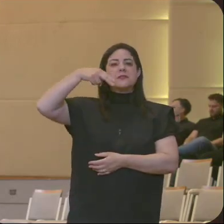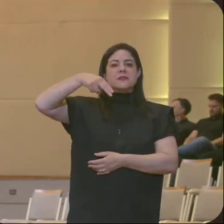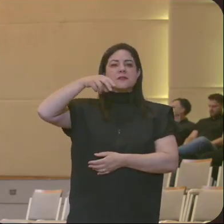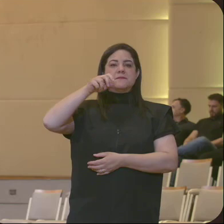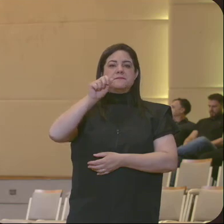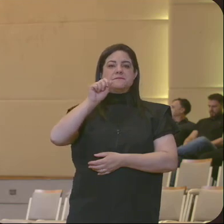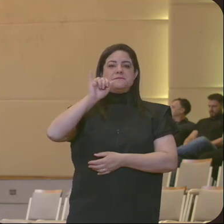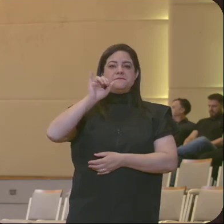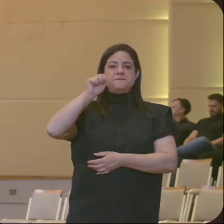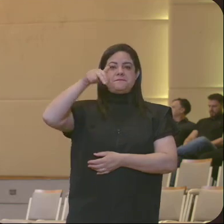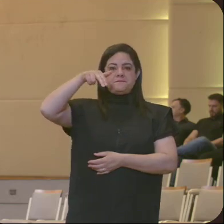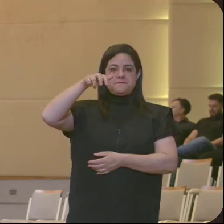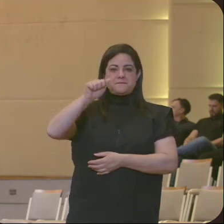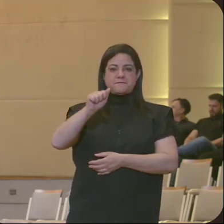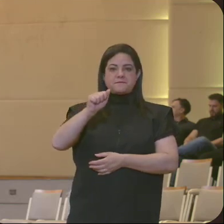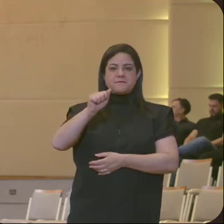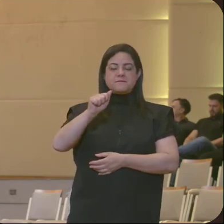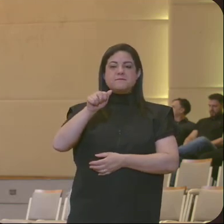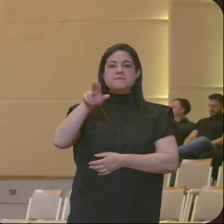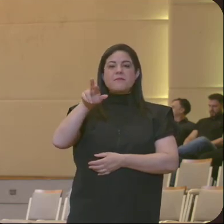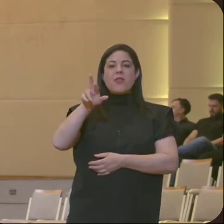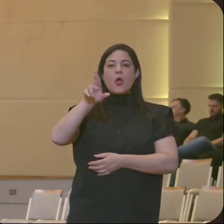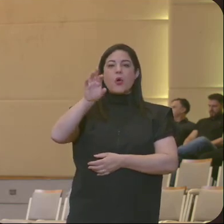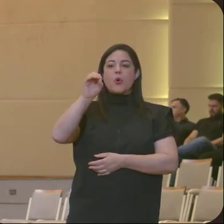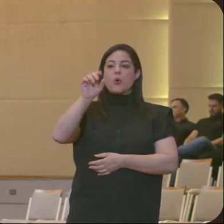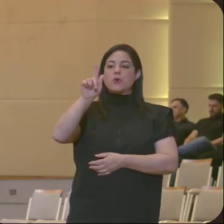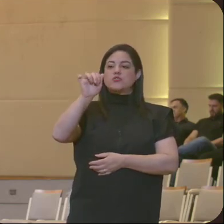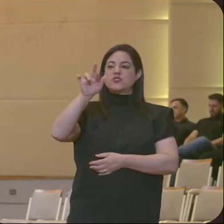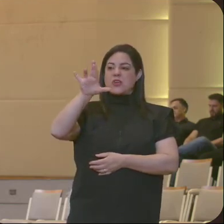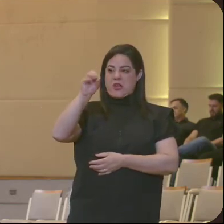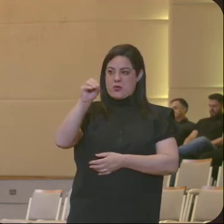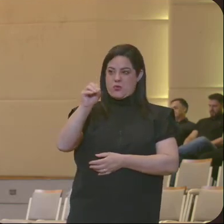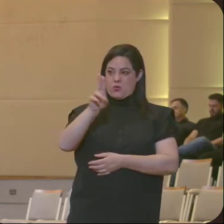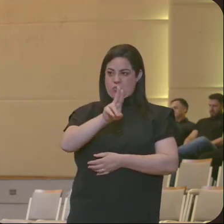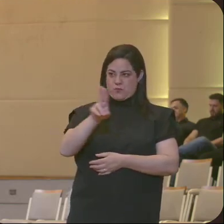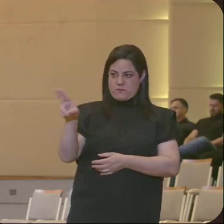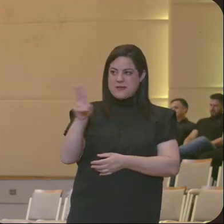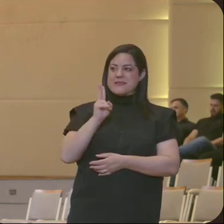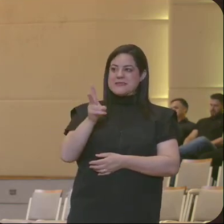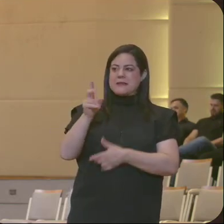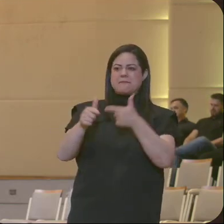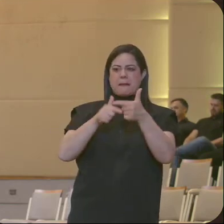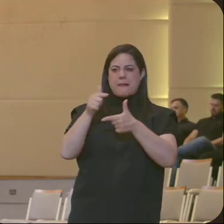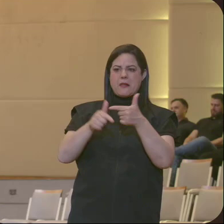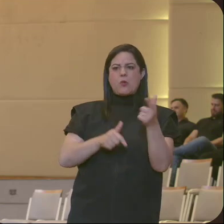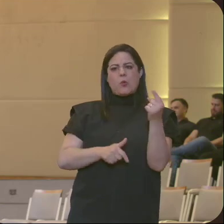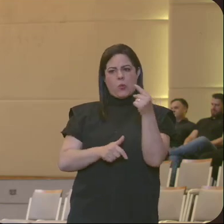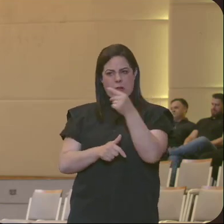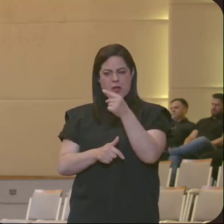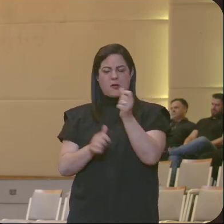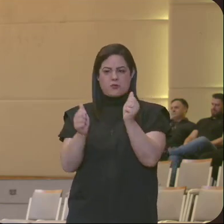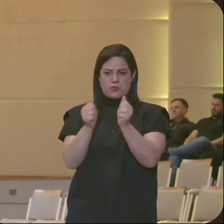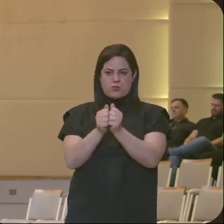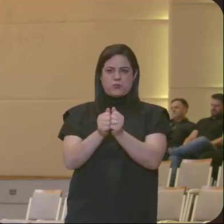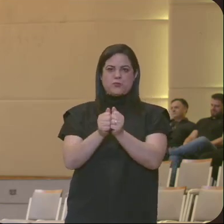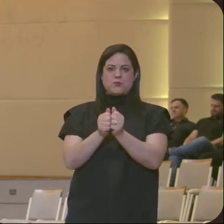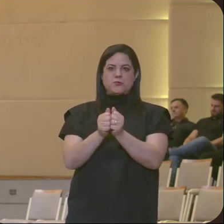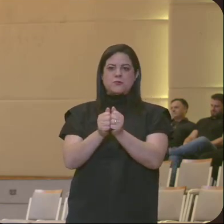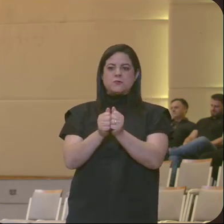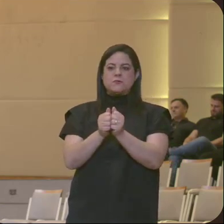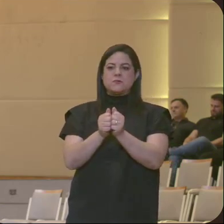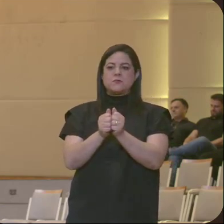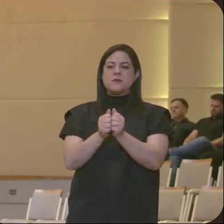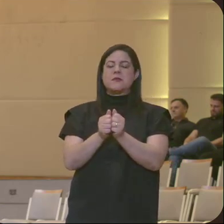nessa direção e ela sabe de quem eu estou falando, o irmão Rogério. O irmão Rogério, ele sempre trabalhou lá com a gente na parte